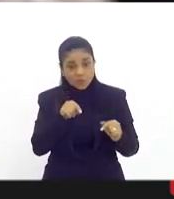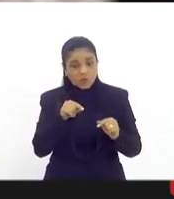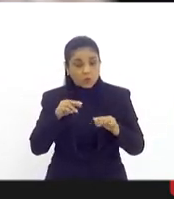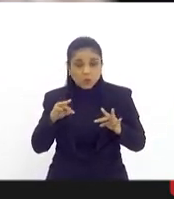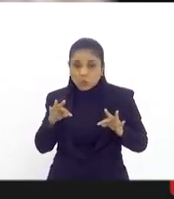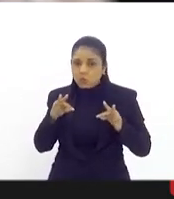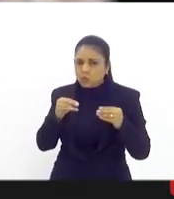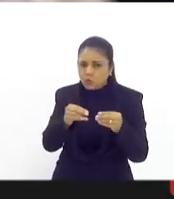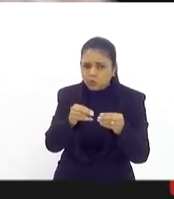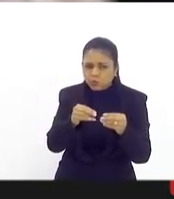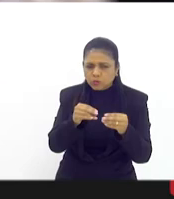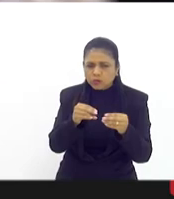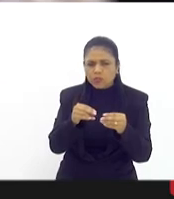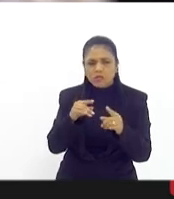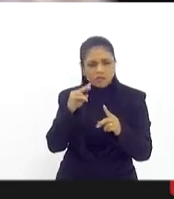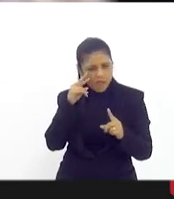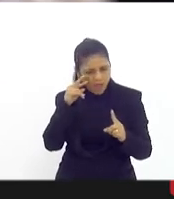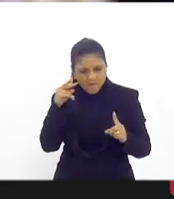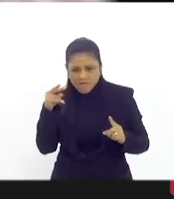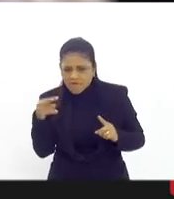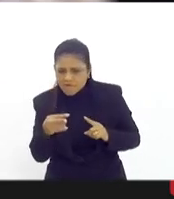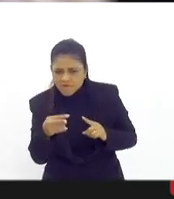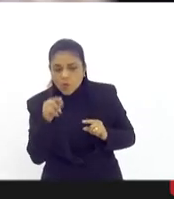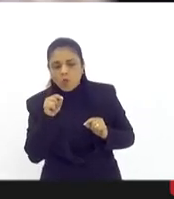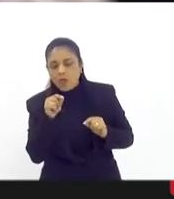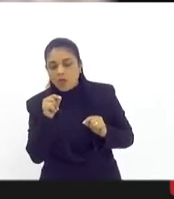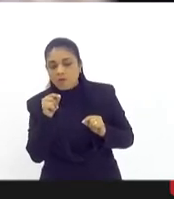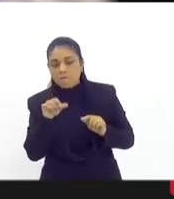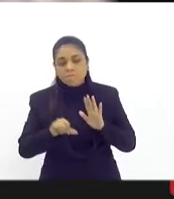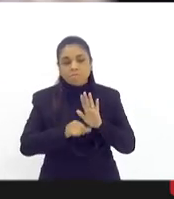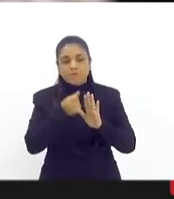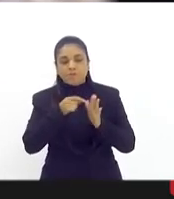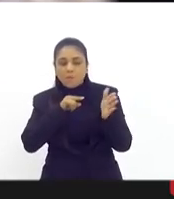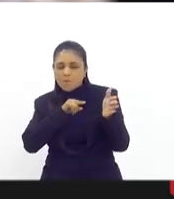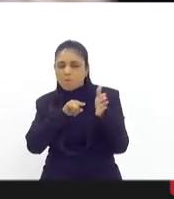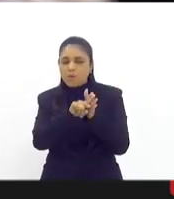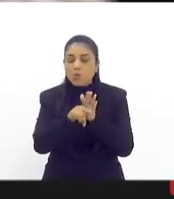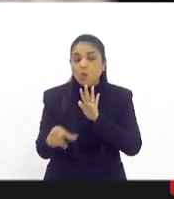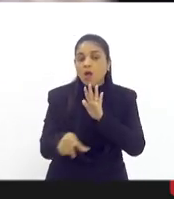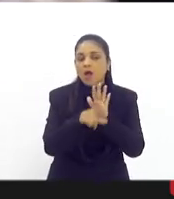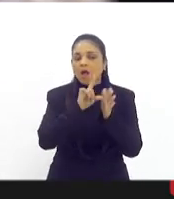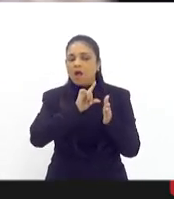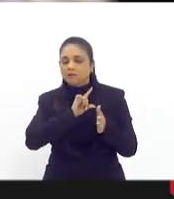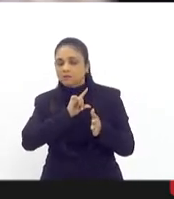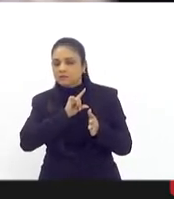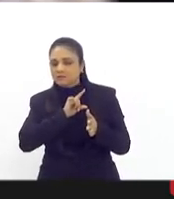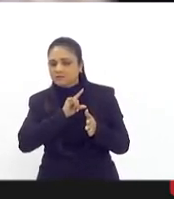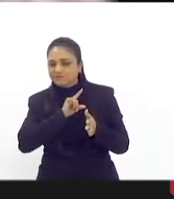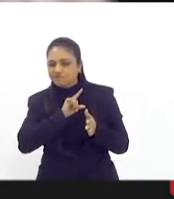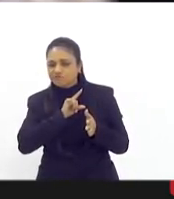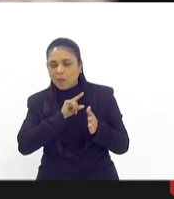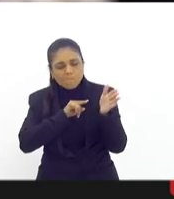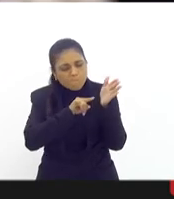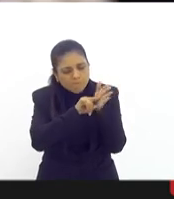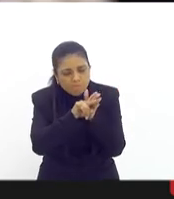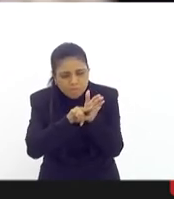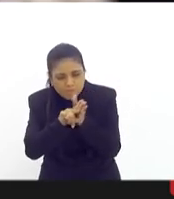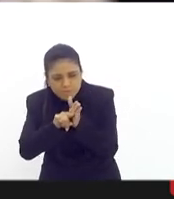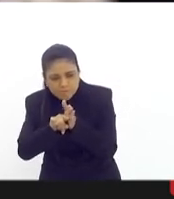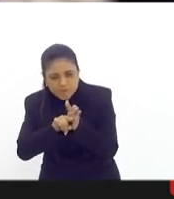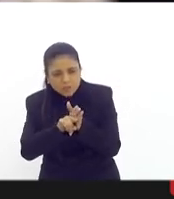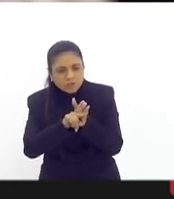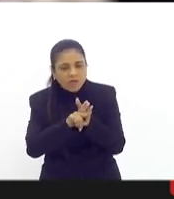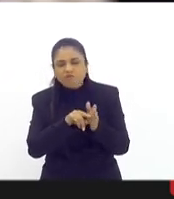a primeira coisa que eles têm que fazer é questionar e verificar. Não é só questionar e